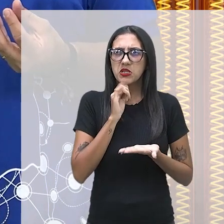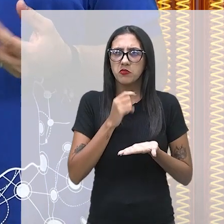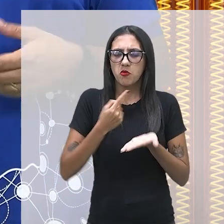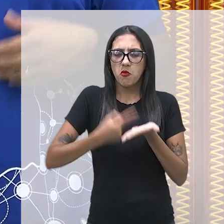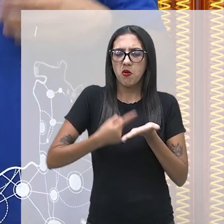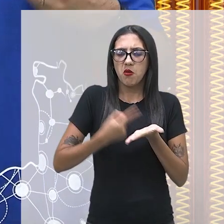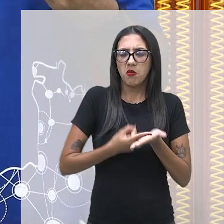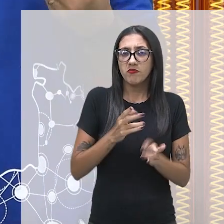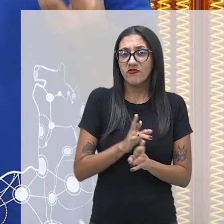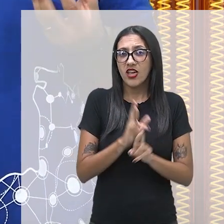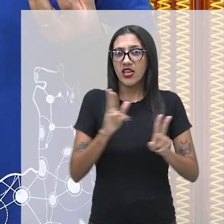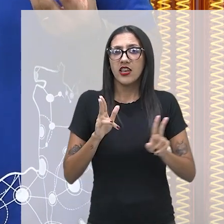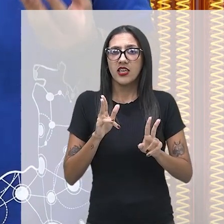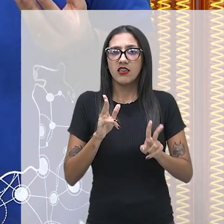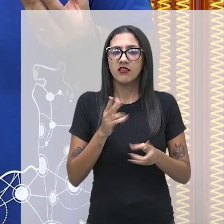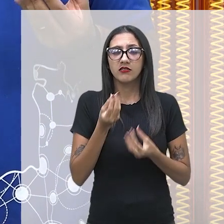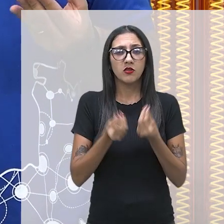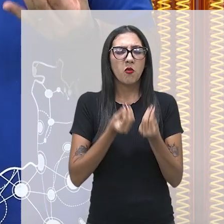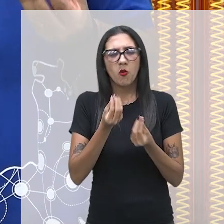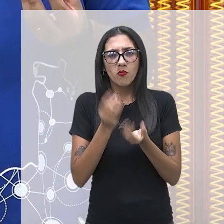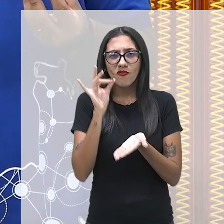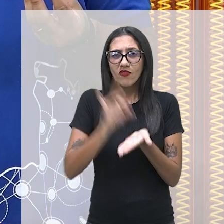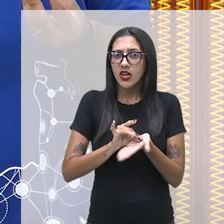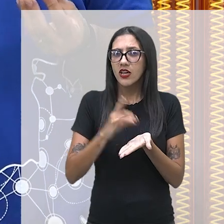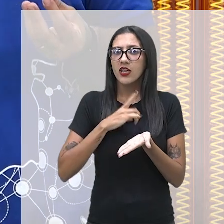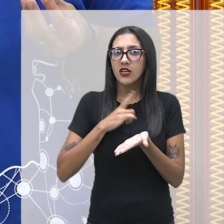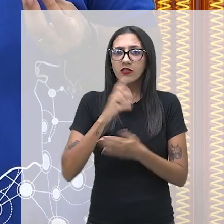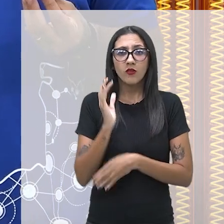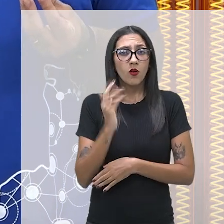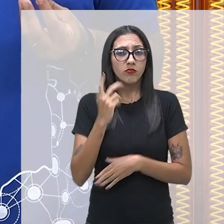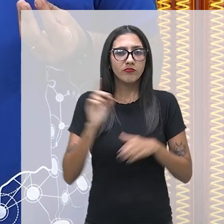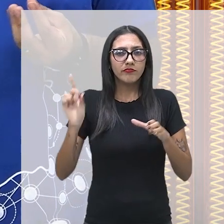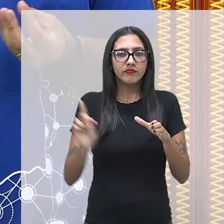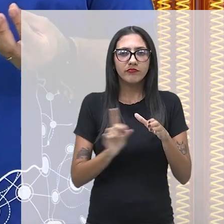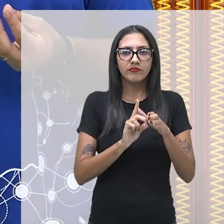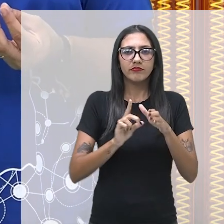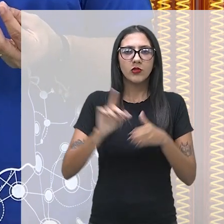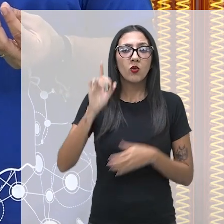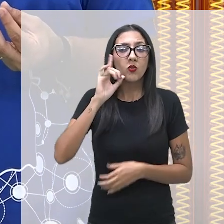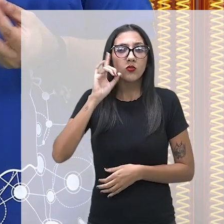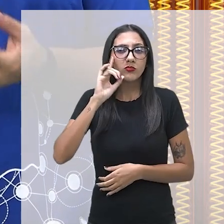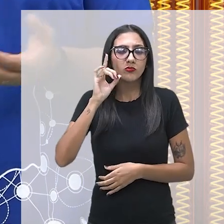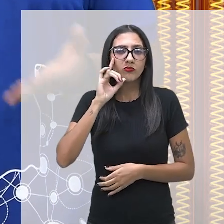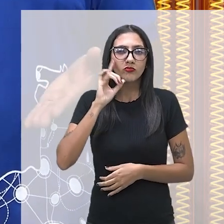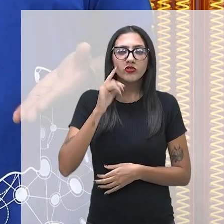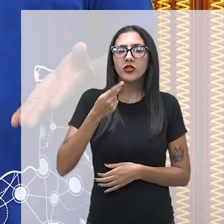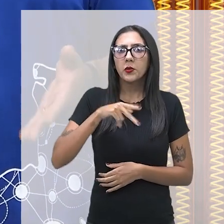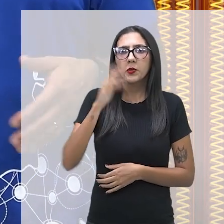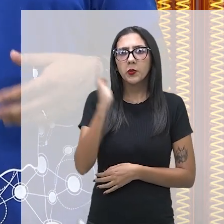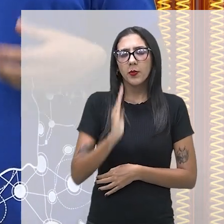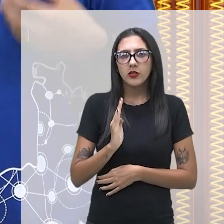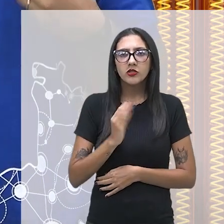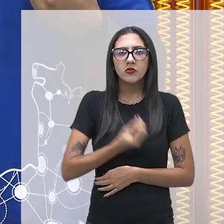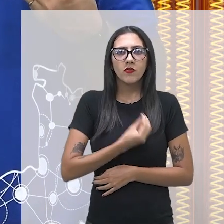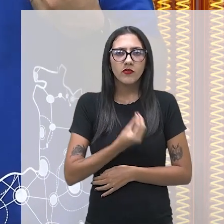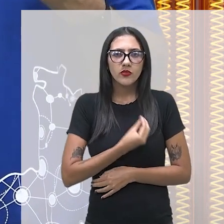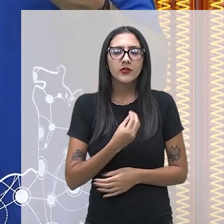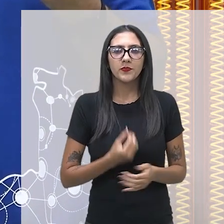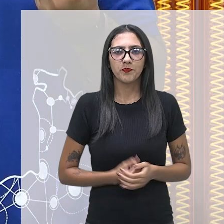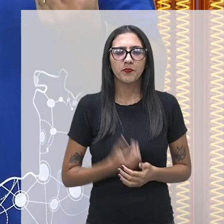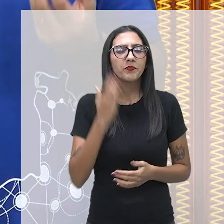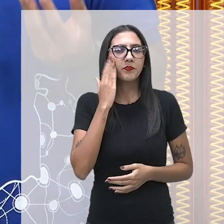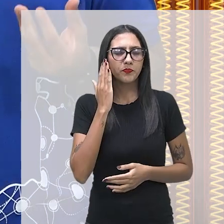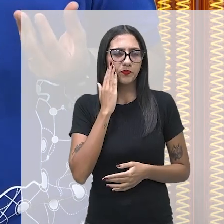Estado? Como foi inserido, de fato, esse negro no cotidiano do Brasil, visto que grande parte